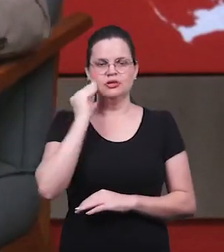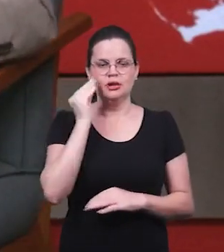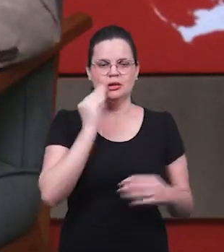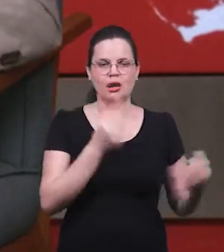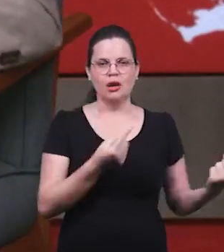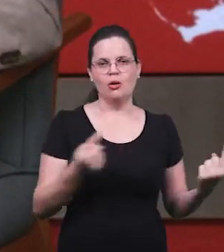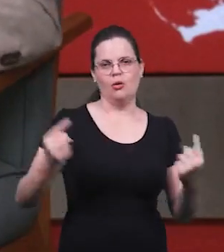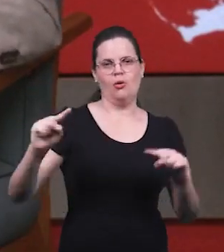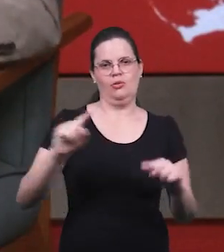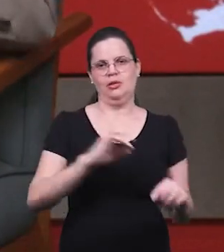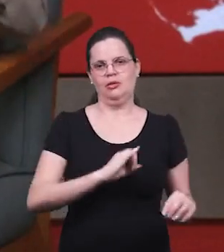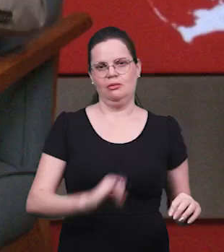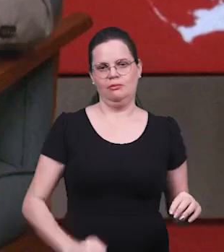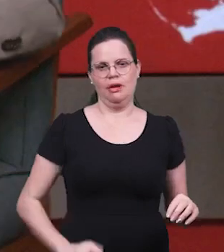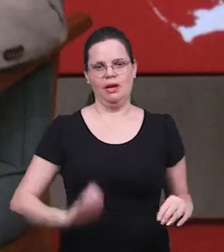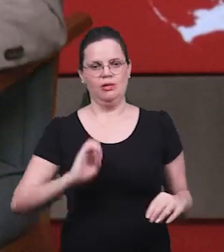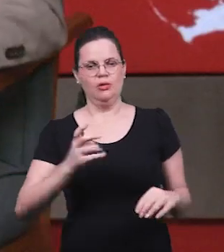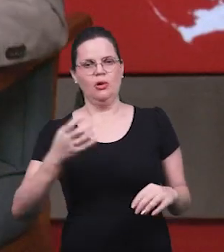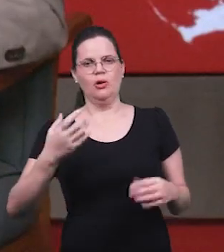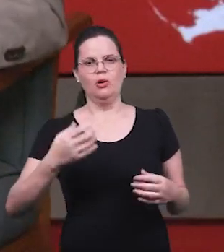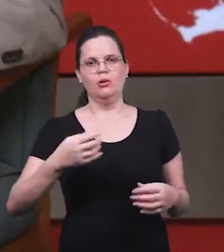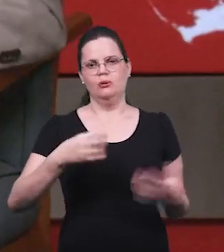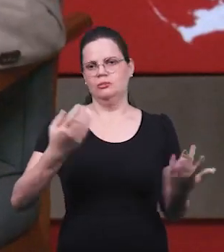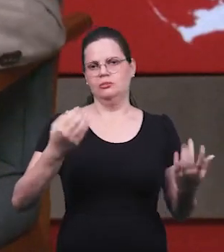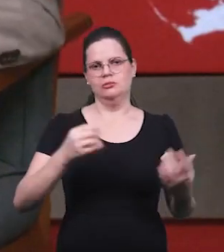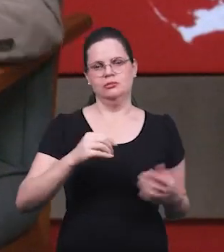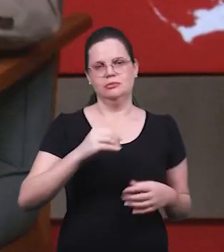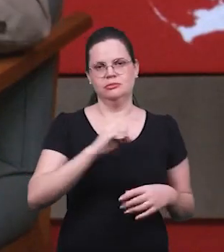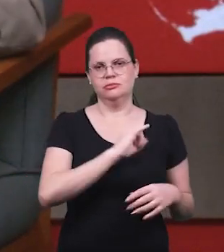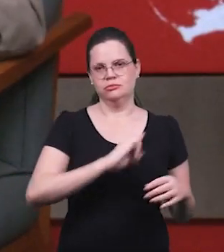levantar contra o Império ou contra o imperador. Então